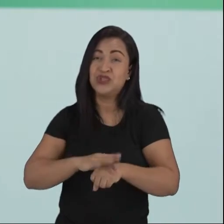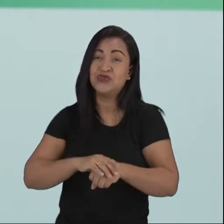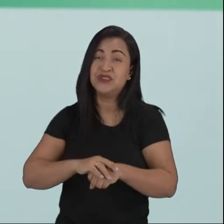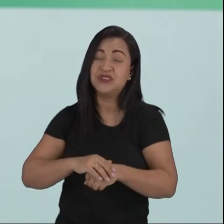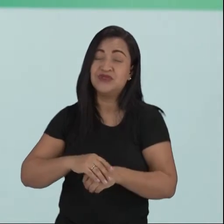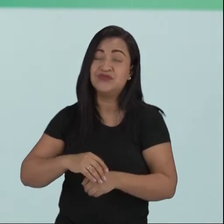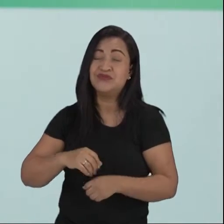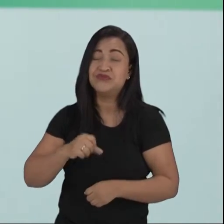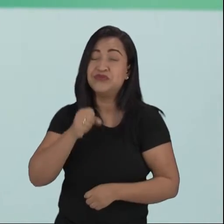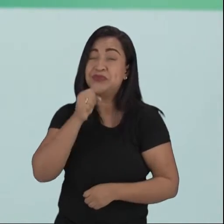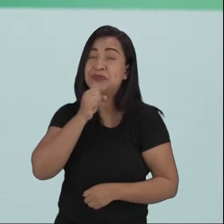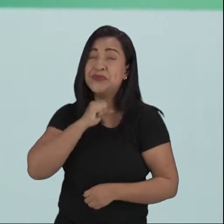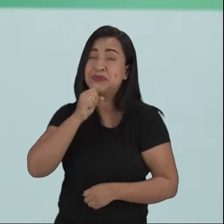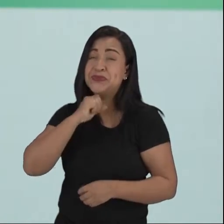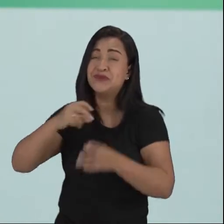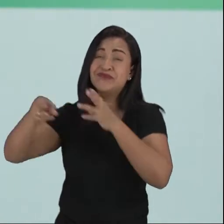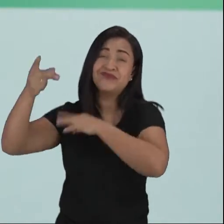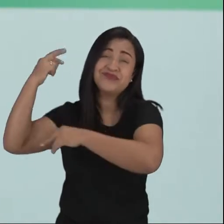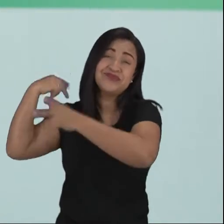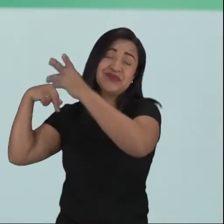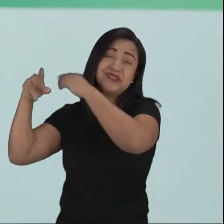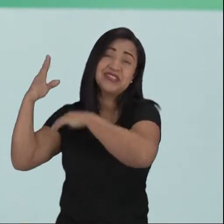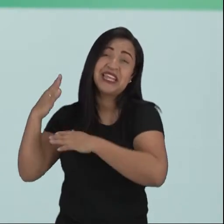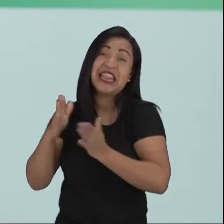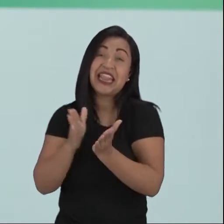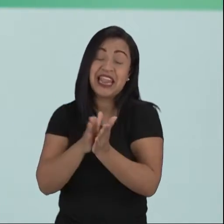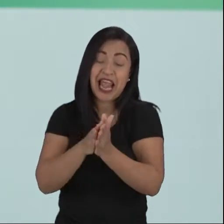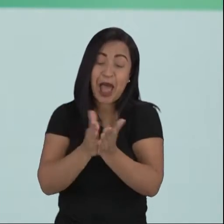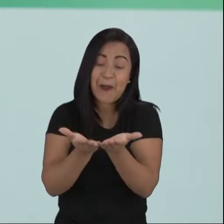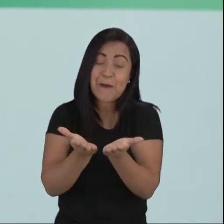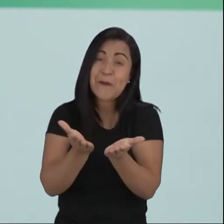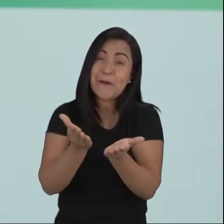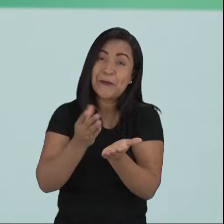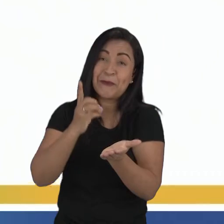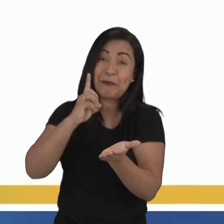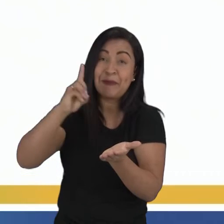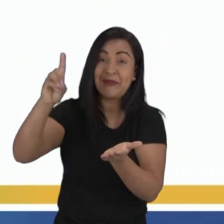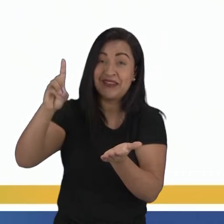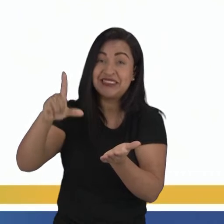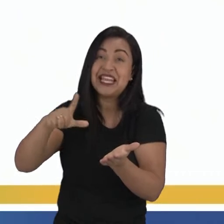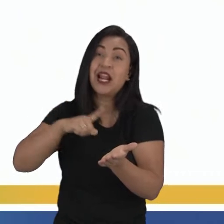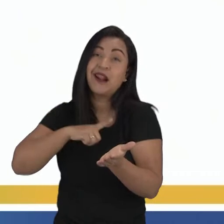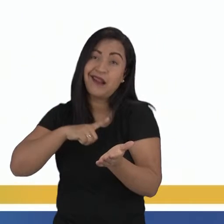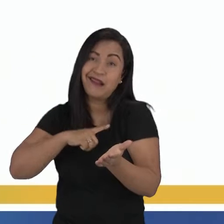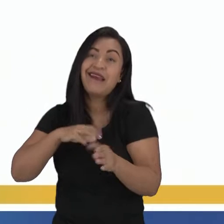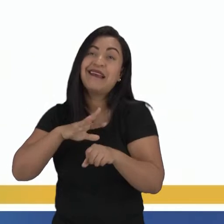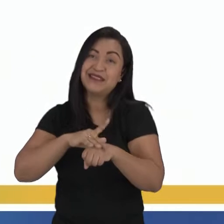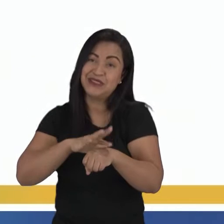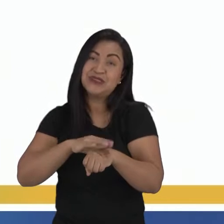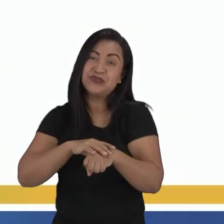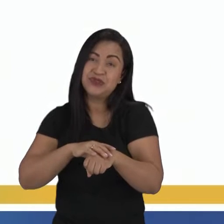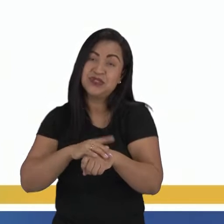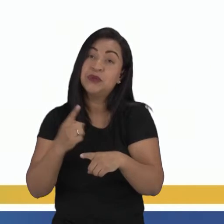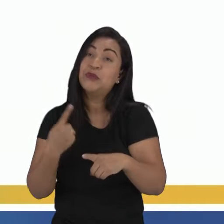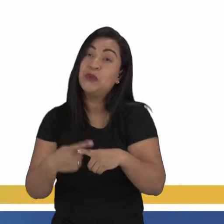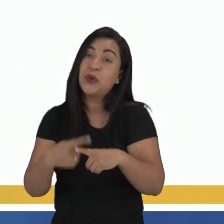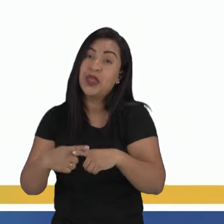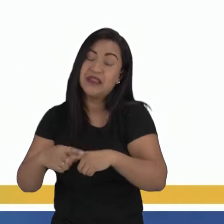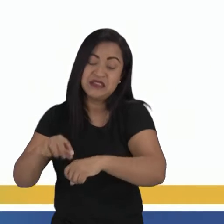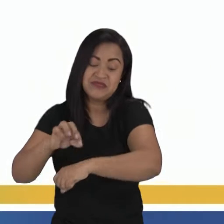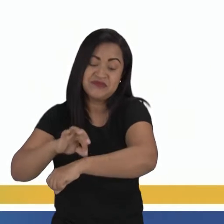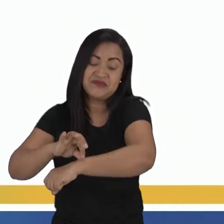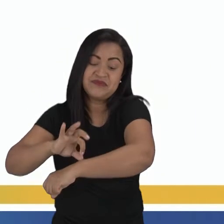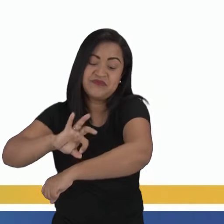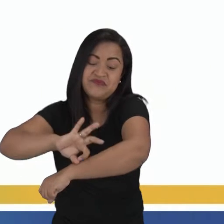muitas vezes na Bíblia, ela é retratada aí no Egito, justamente porque ela deixava a pele da pessoa marcada